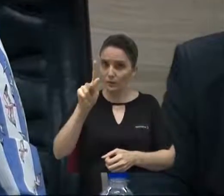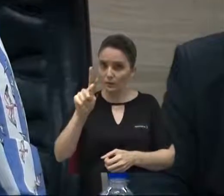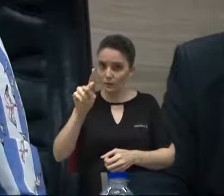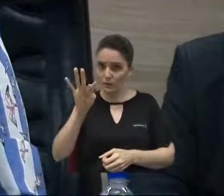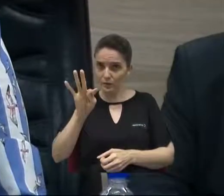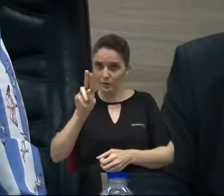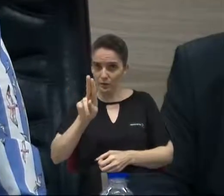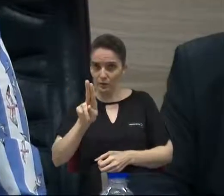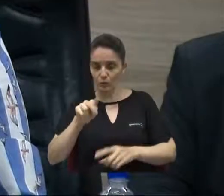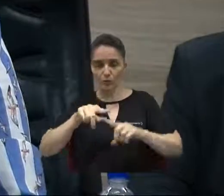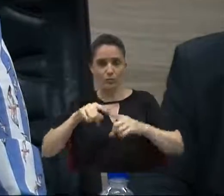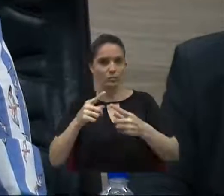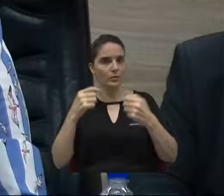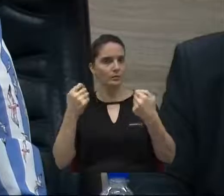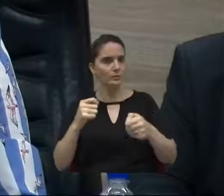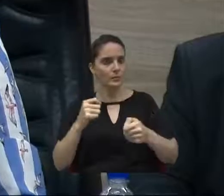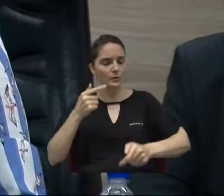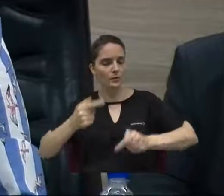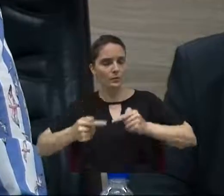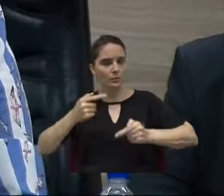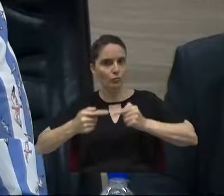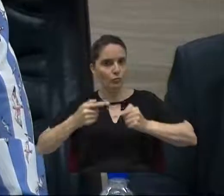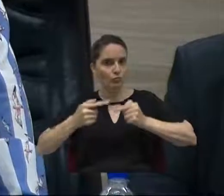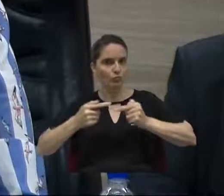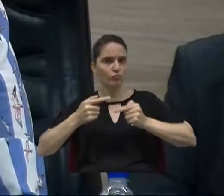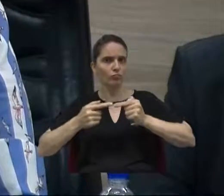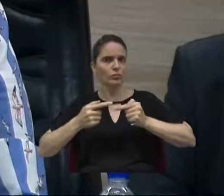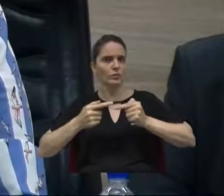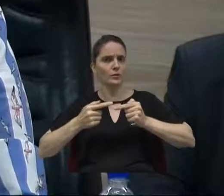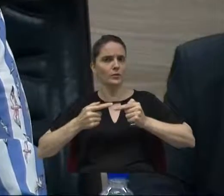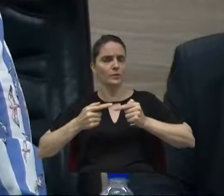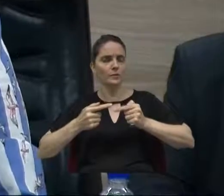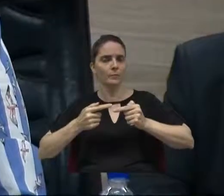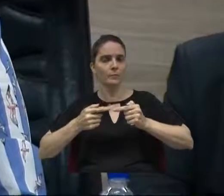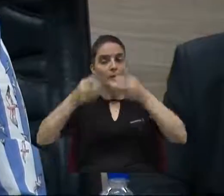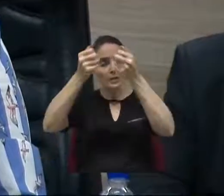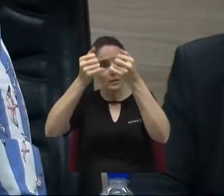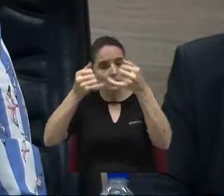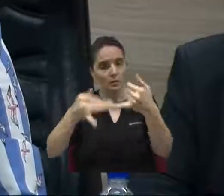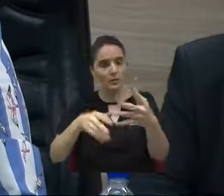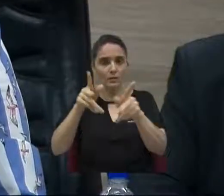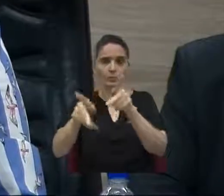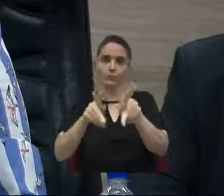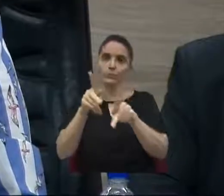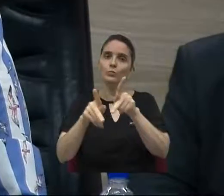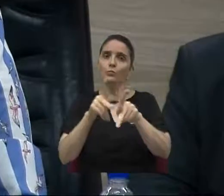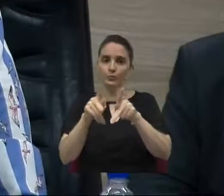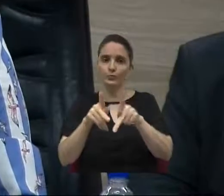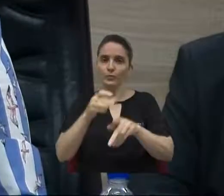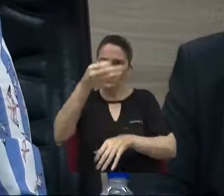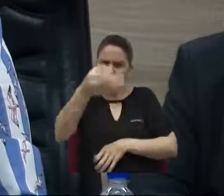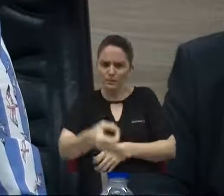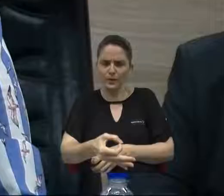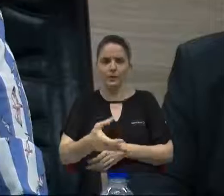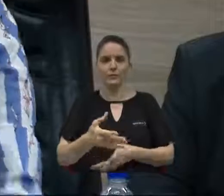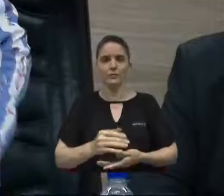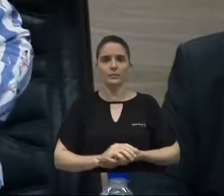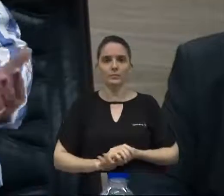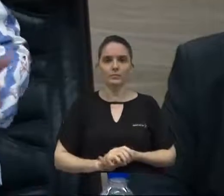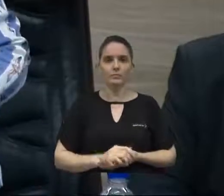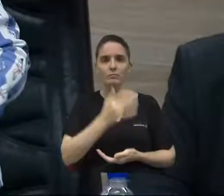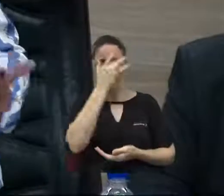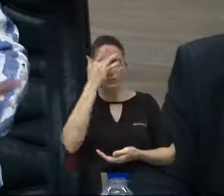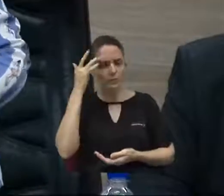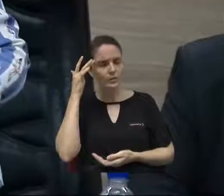que ser amplamente discutido e explicado para a população. E explicado para aqueles que mais